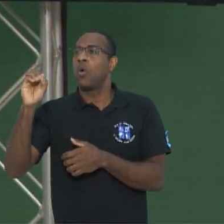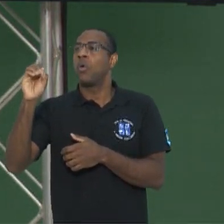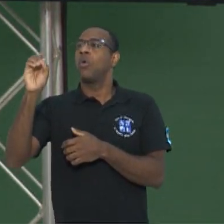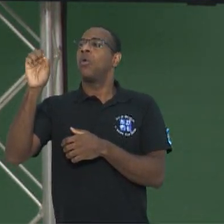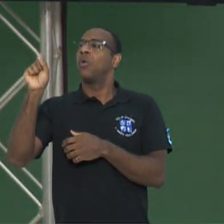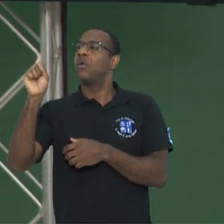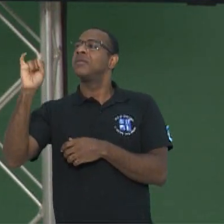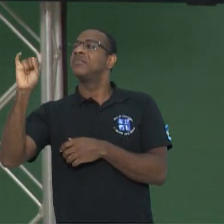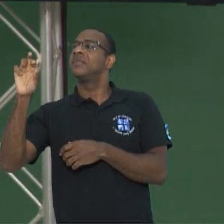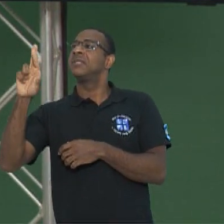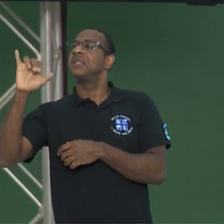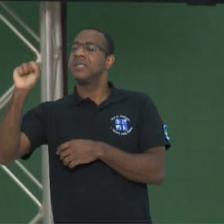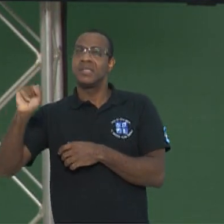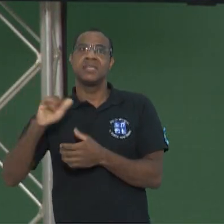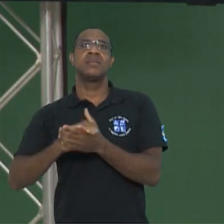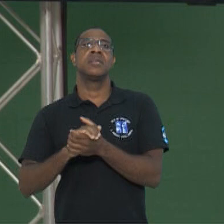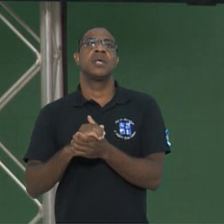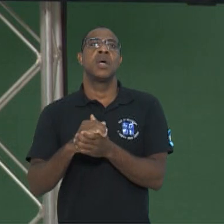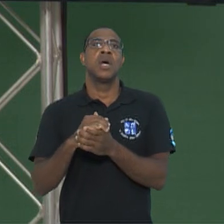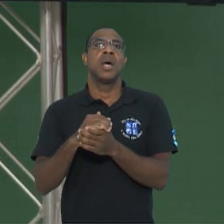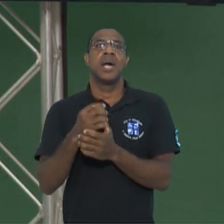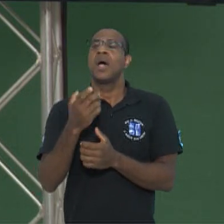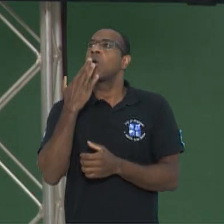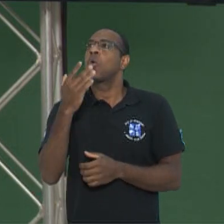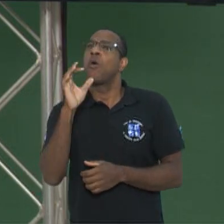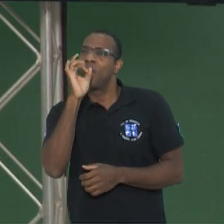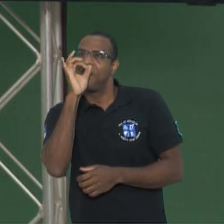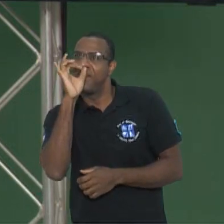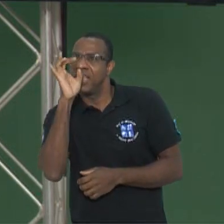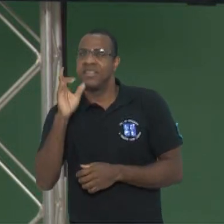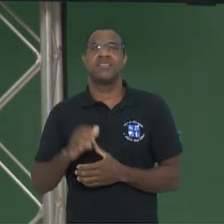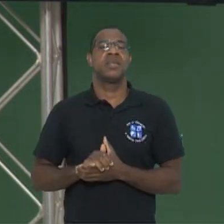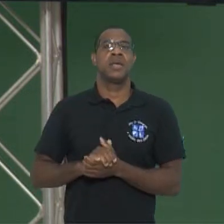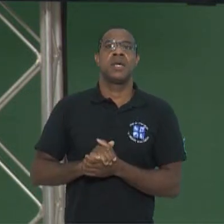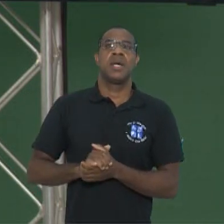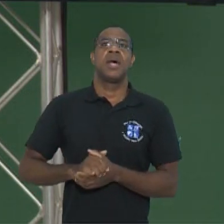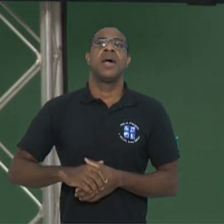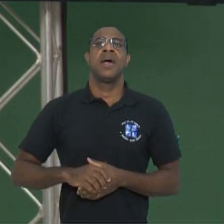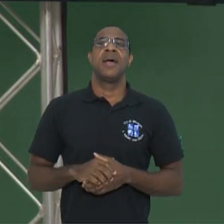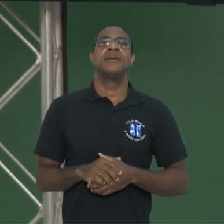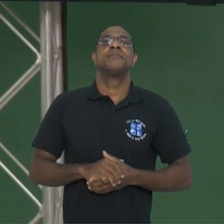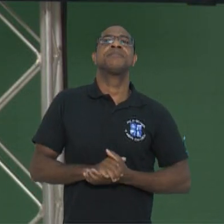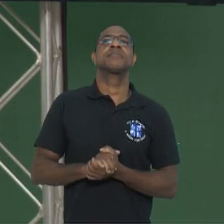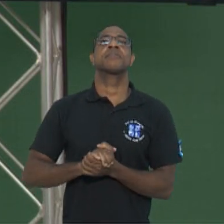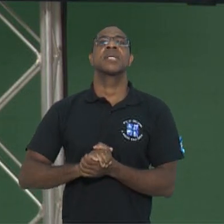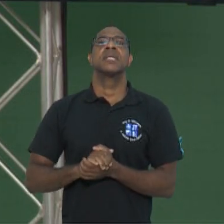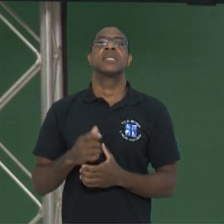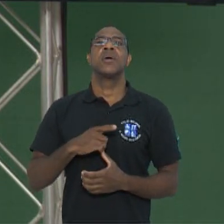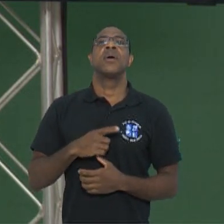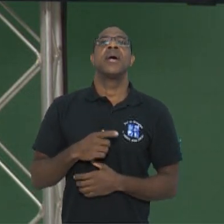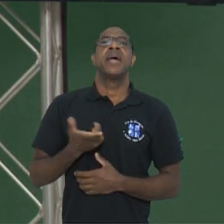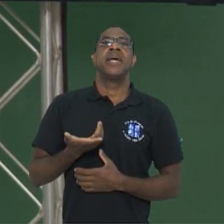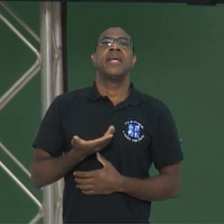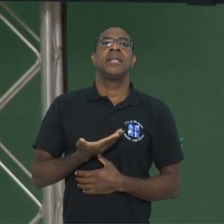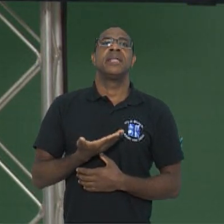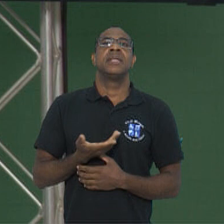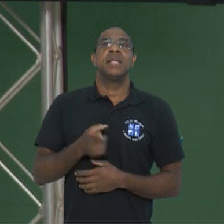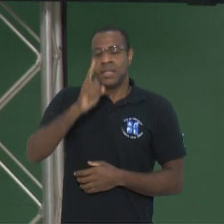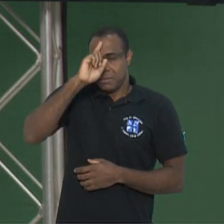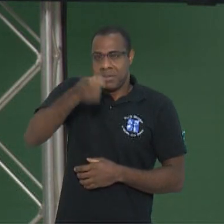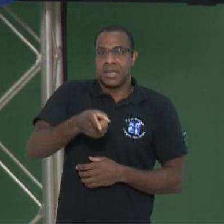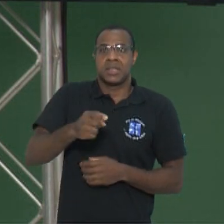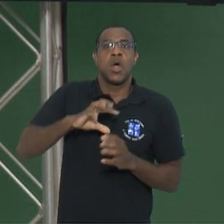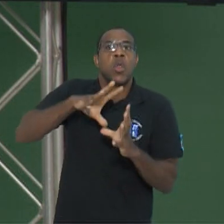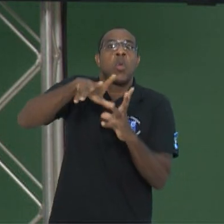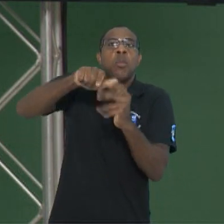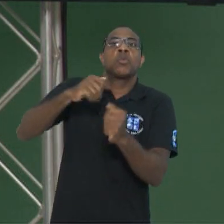Cor verde, porque ele é o governante dos mundos dos mortos, né? A Ísis, a